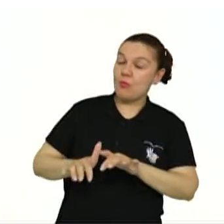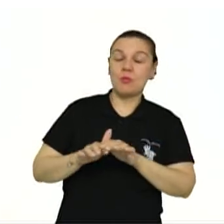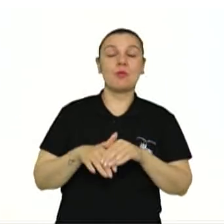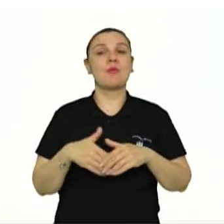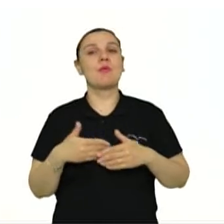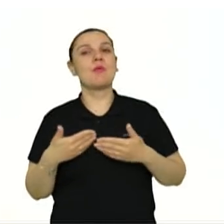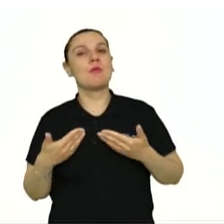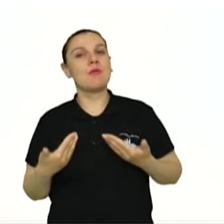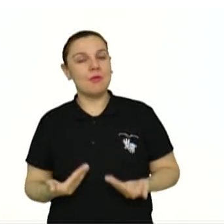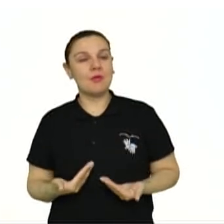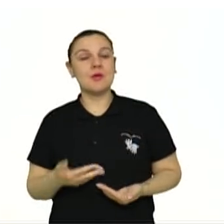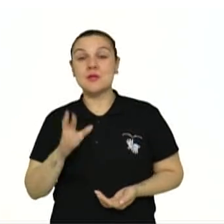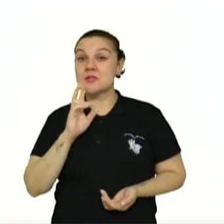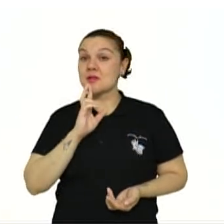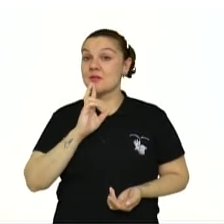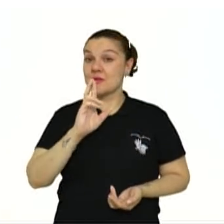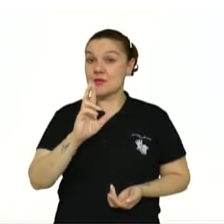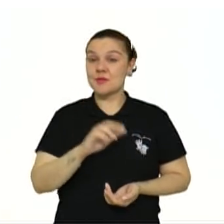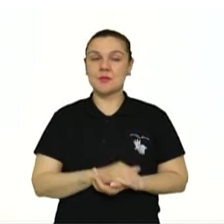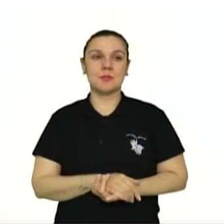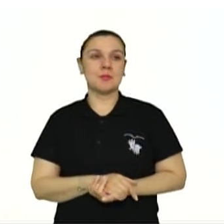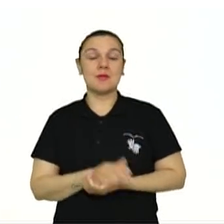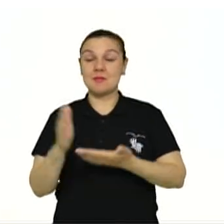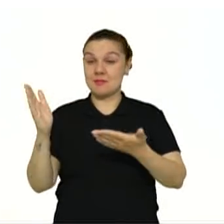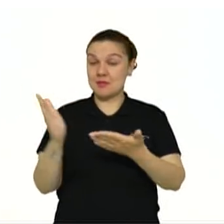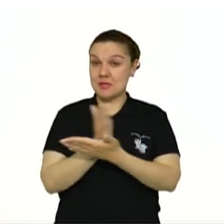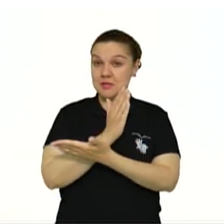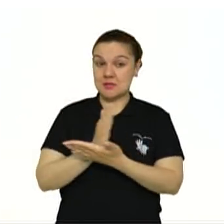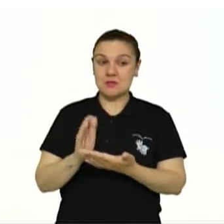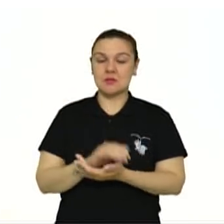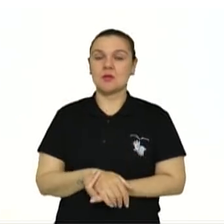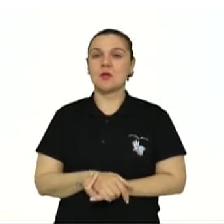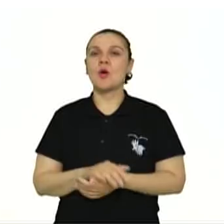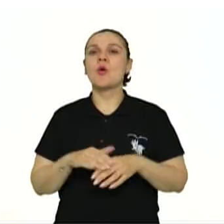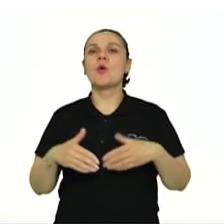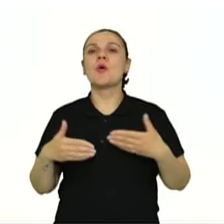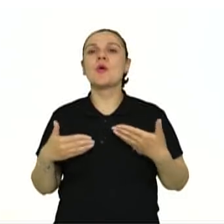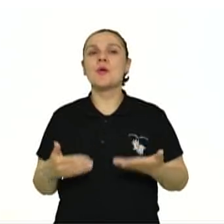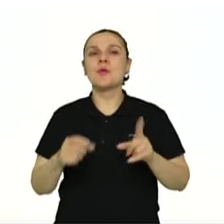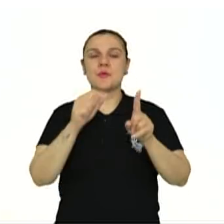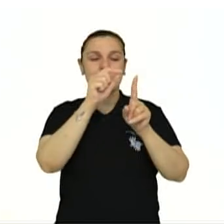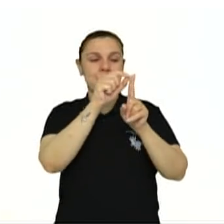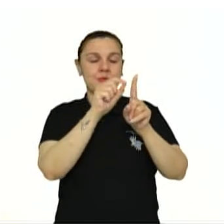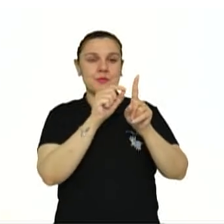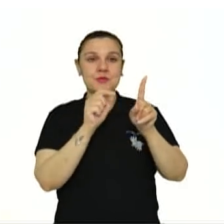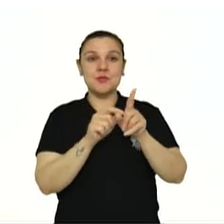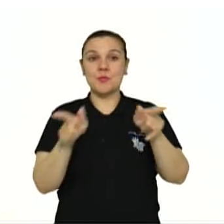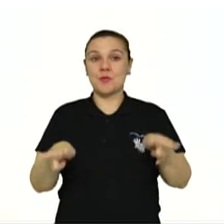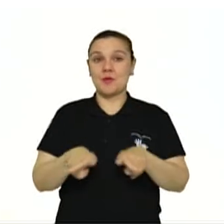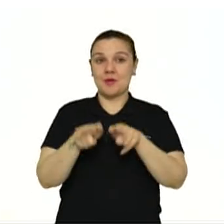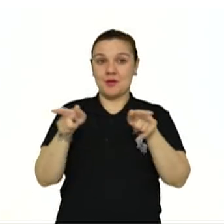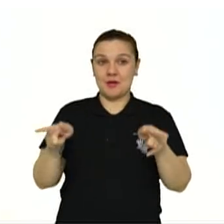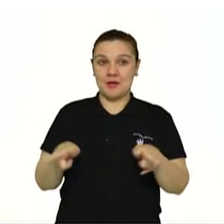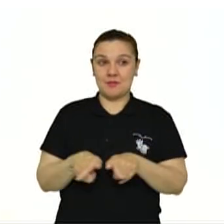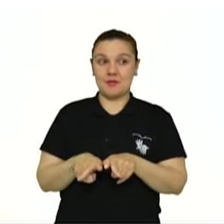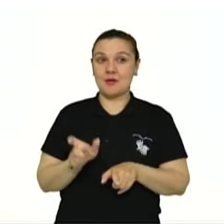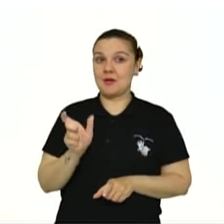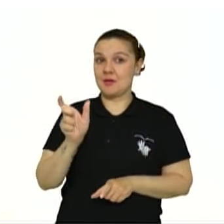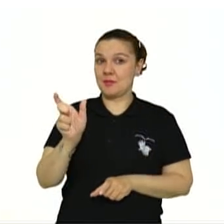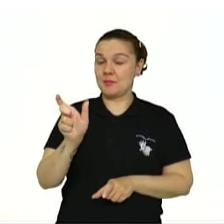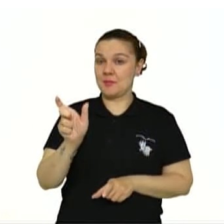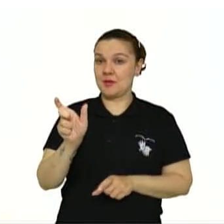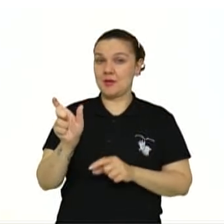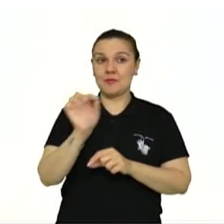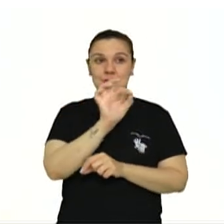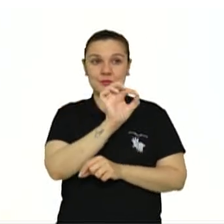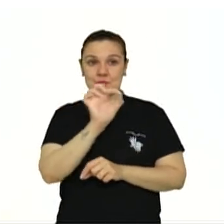aqui. Depois responda e classifique, né? Qual é a classe gramatical da palavra,